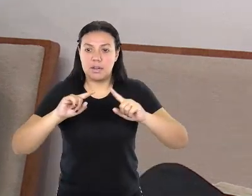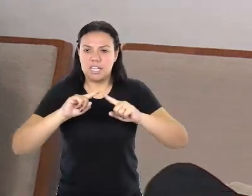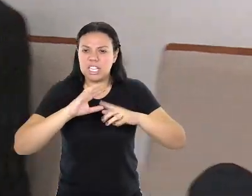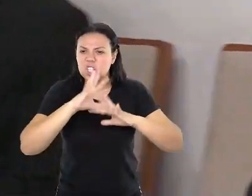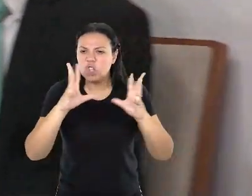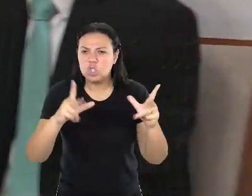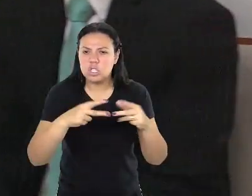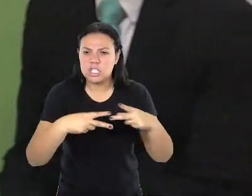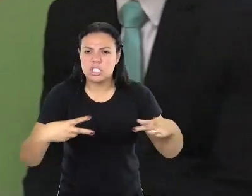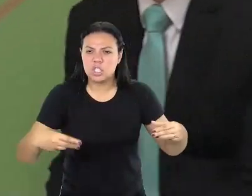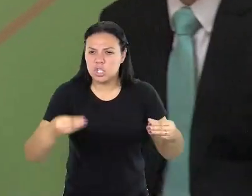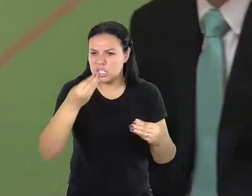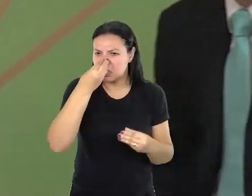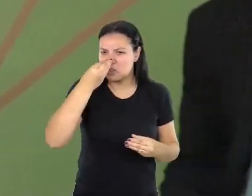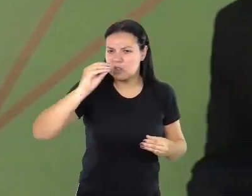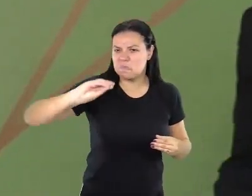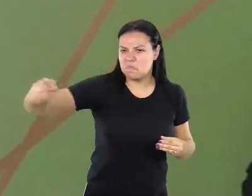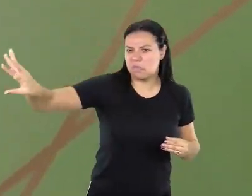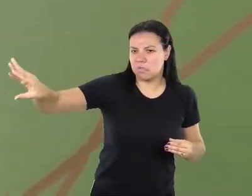Estamos preocupados, não.